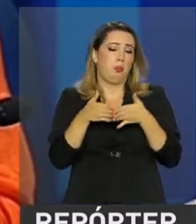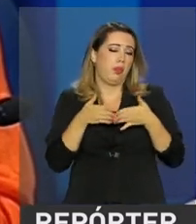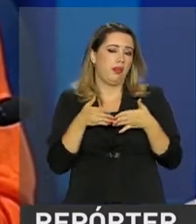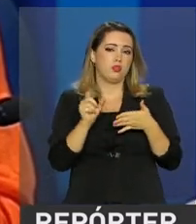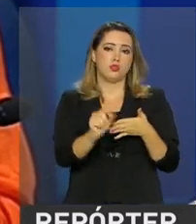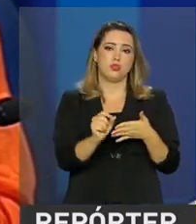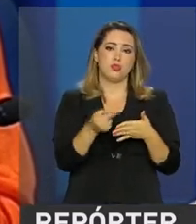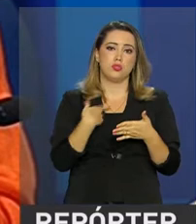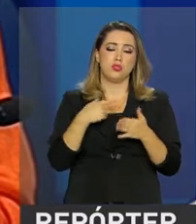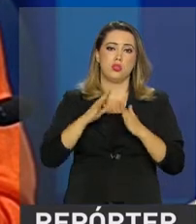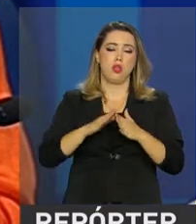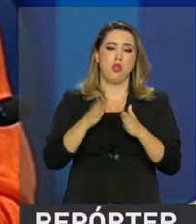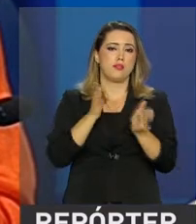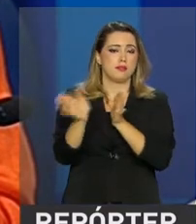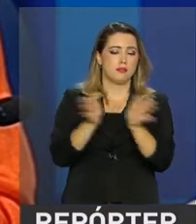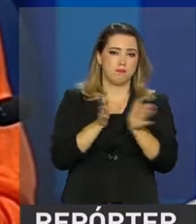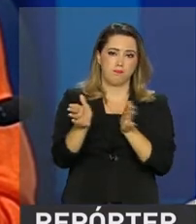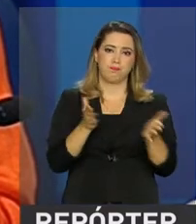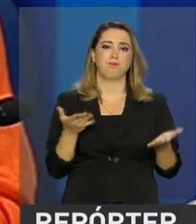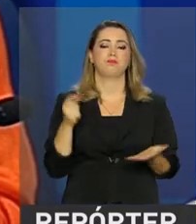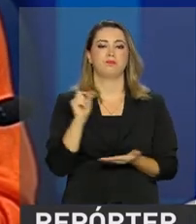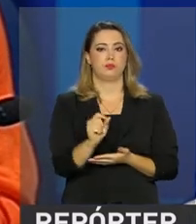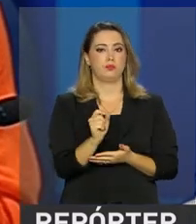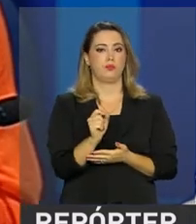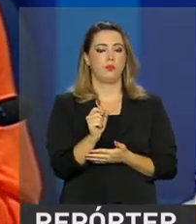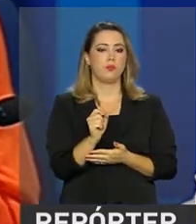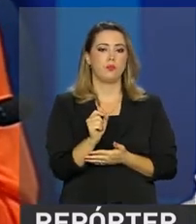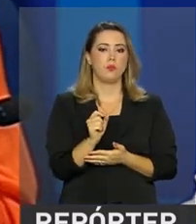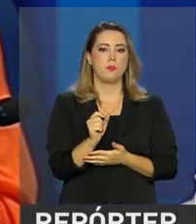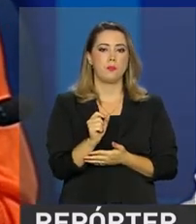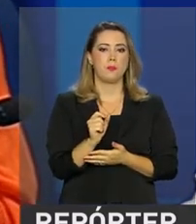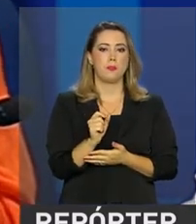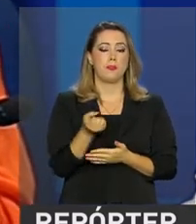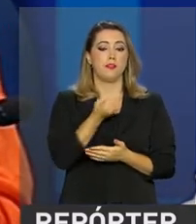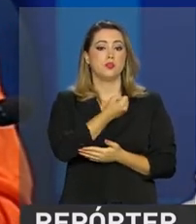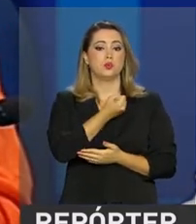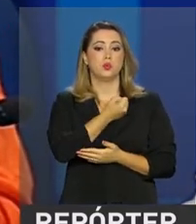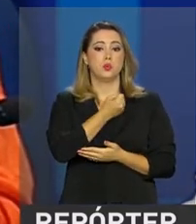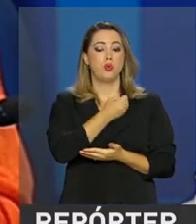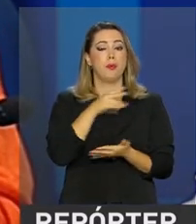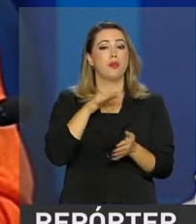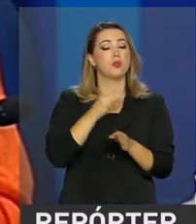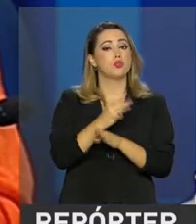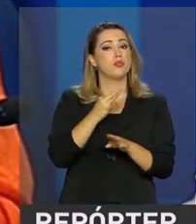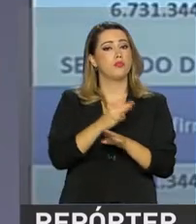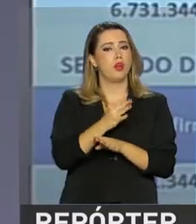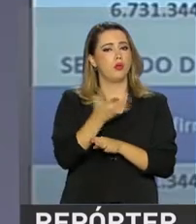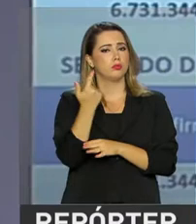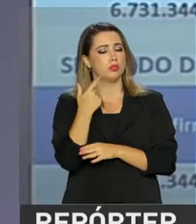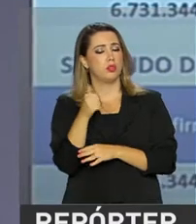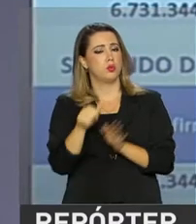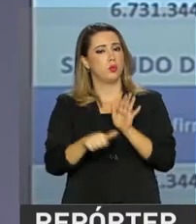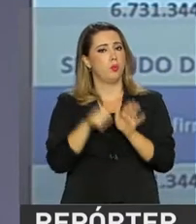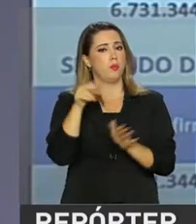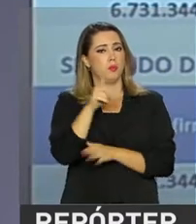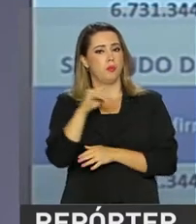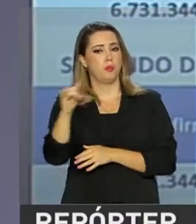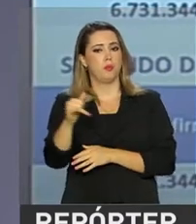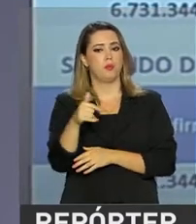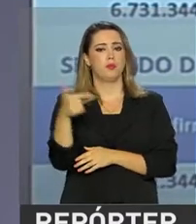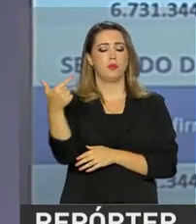solicitam recursos de acessibilidade. O número de abstenção no primeiro dia foi de